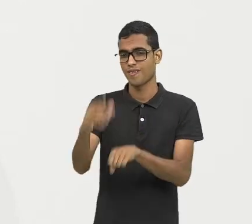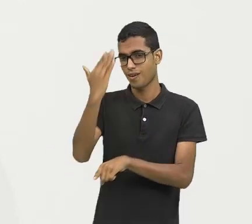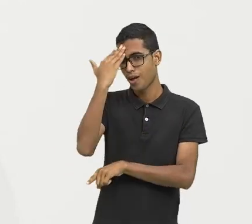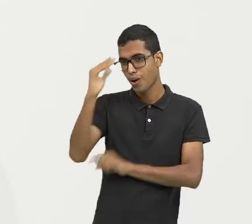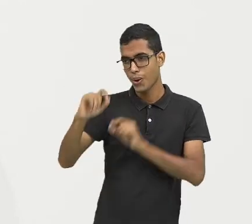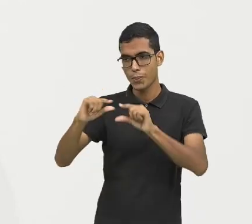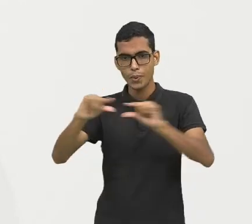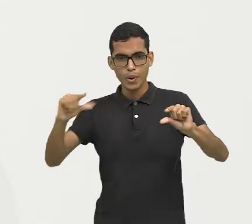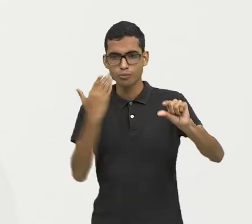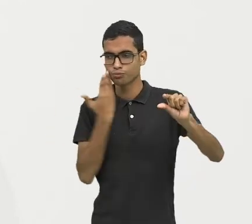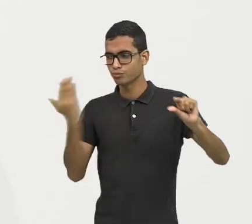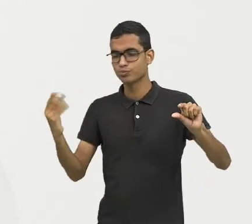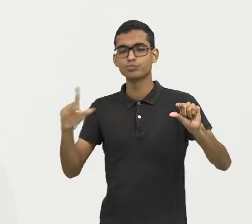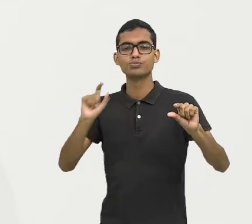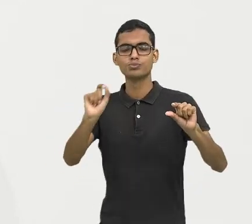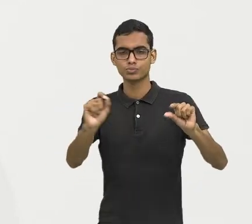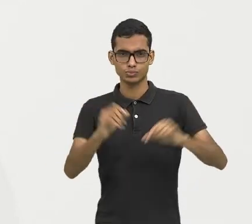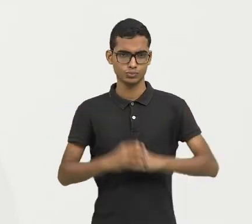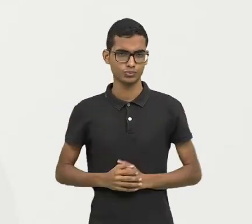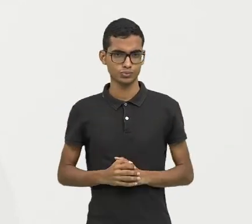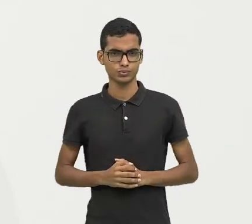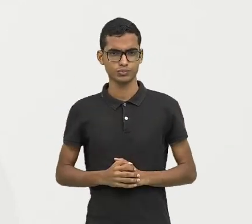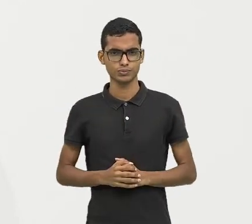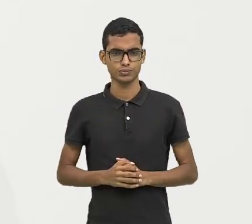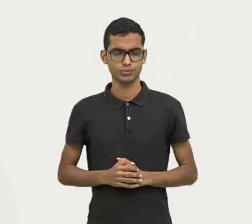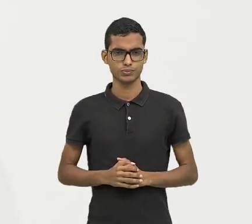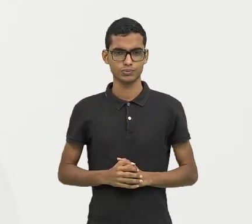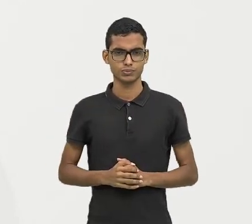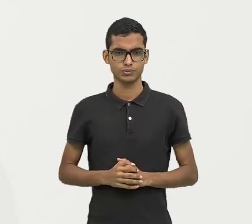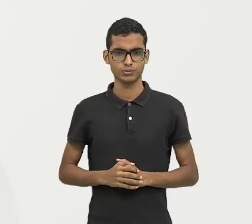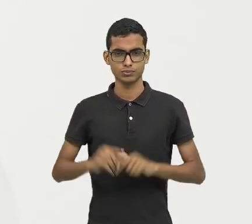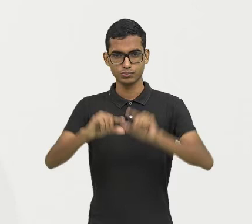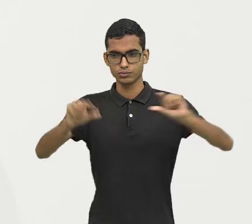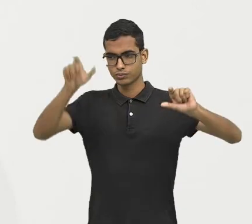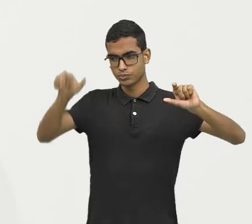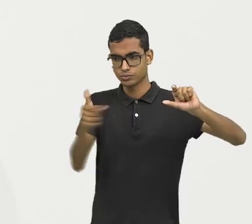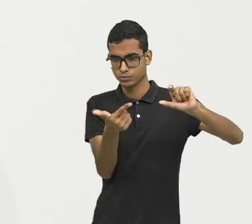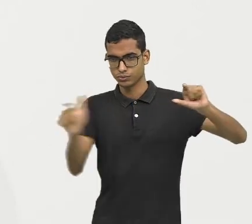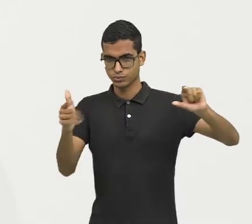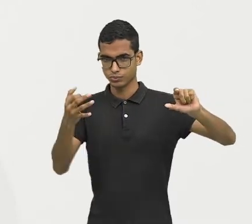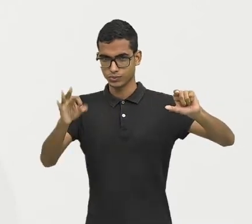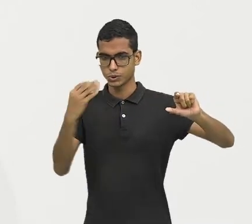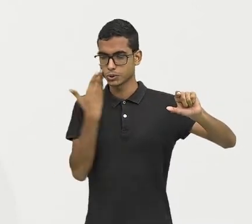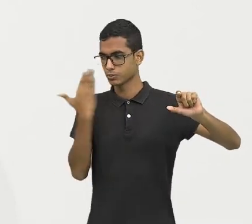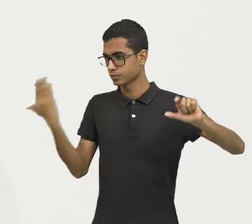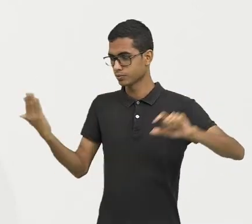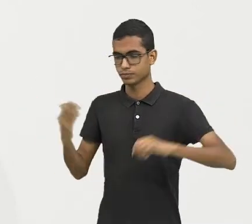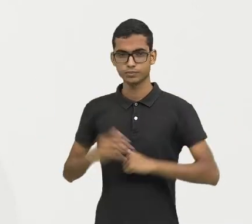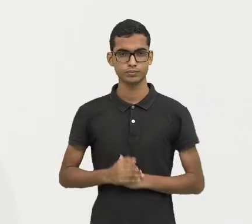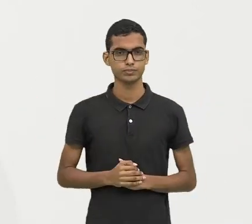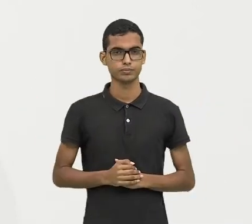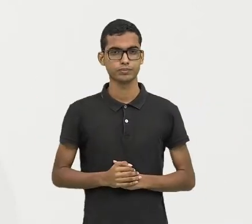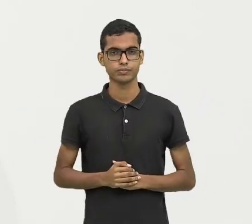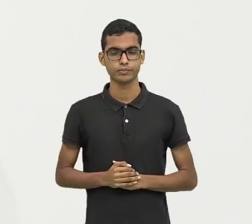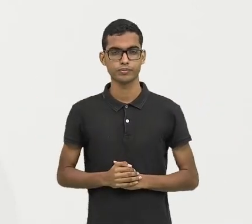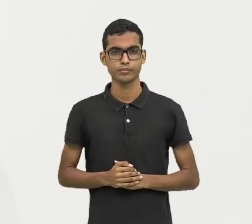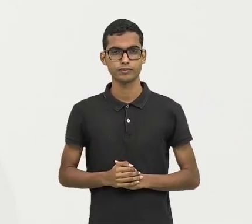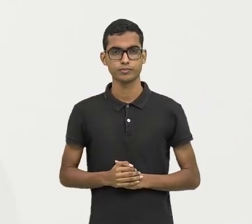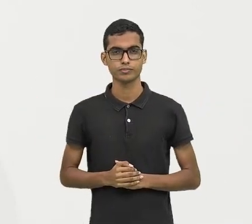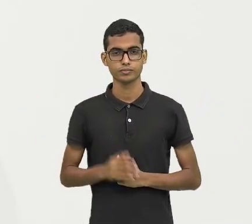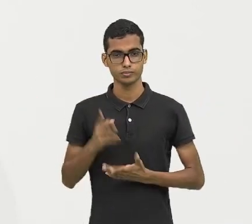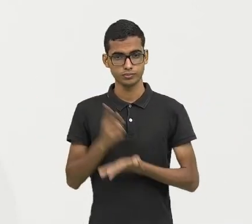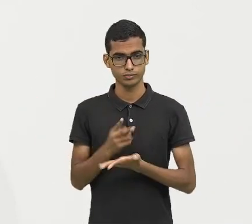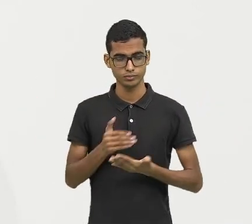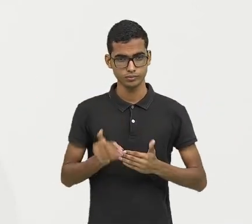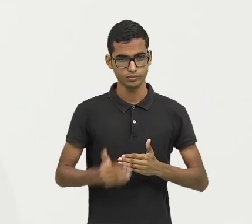esta oração é uma oração sem sujeito. Certo, gente? Vamos